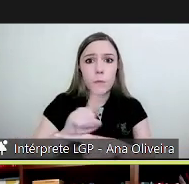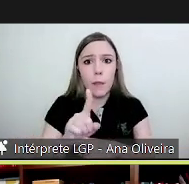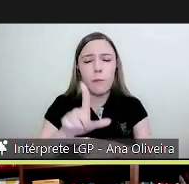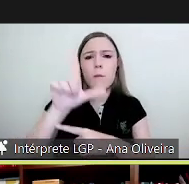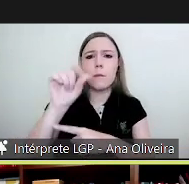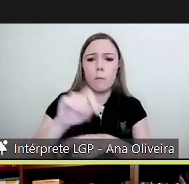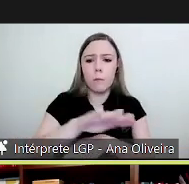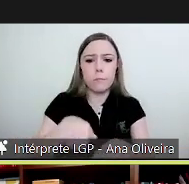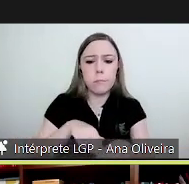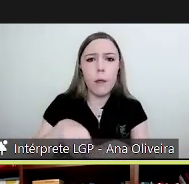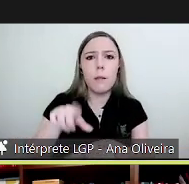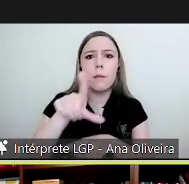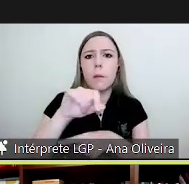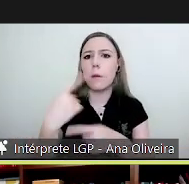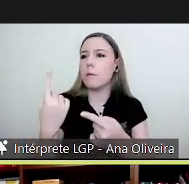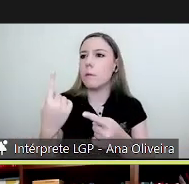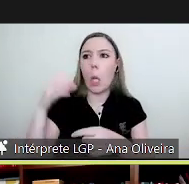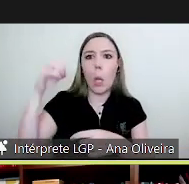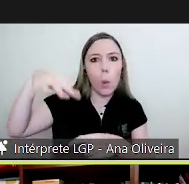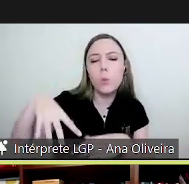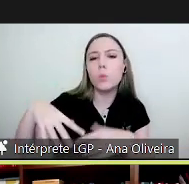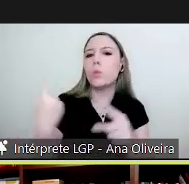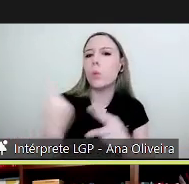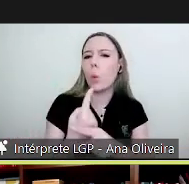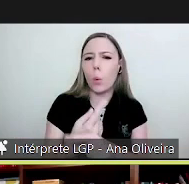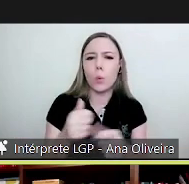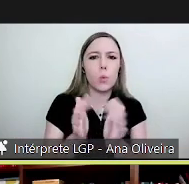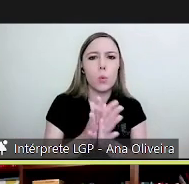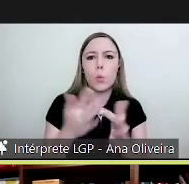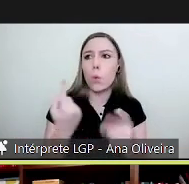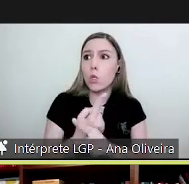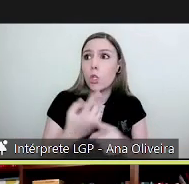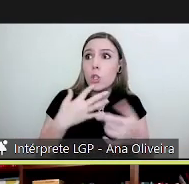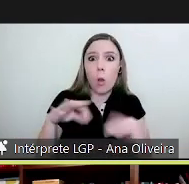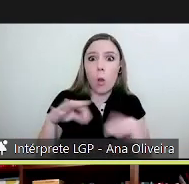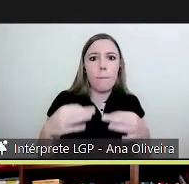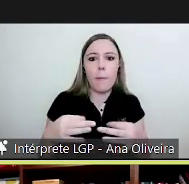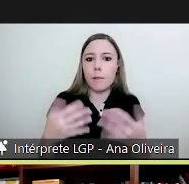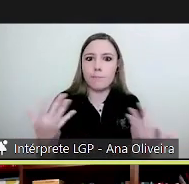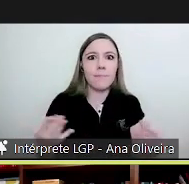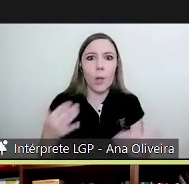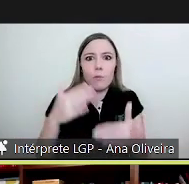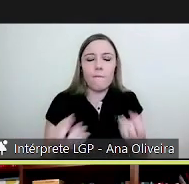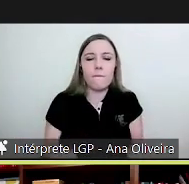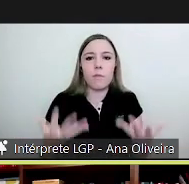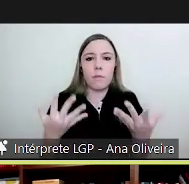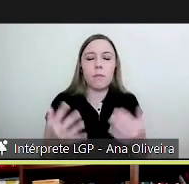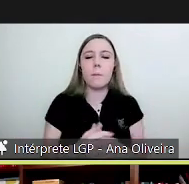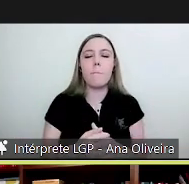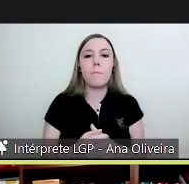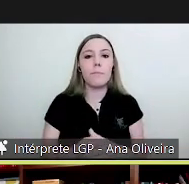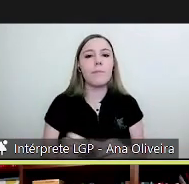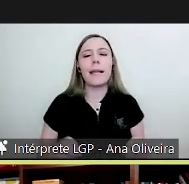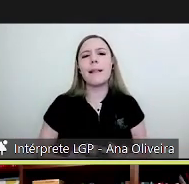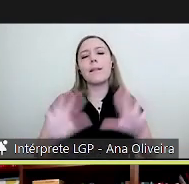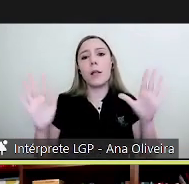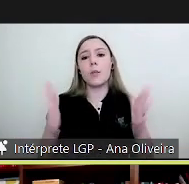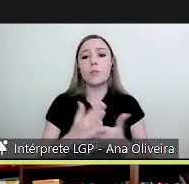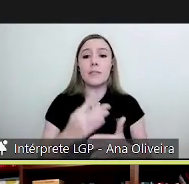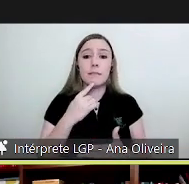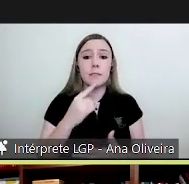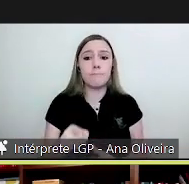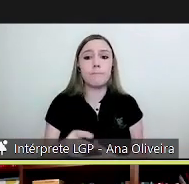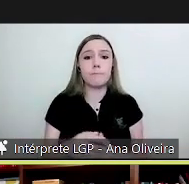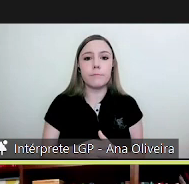de recursos naturais. Portanto, é inevitável, está a acontecer. Claro, só esta nota final,